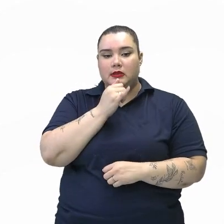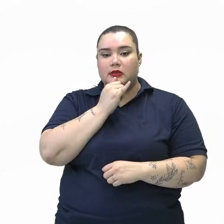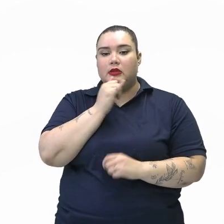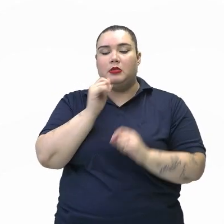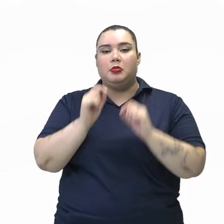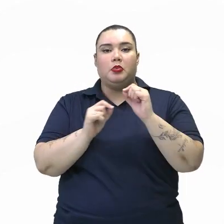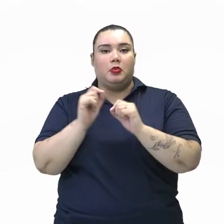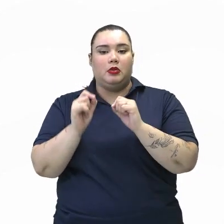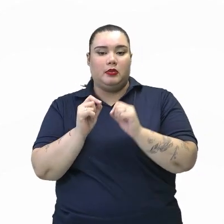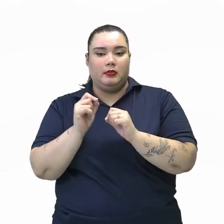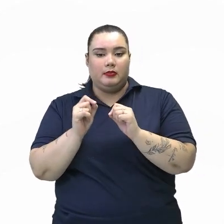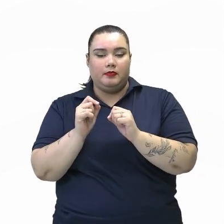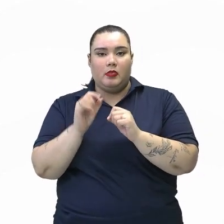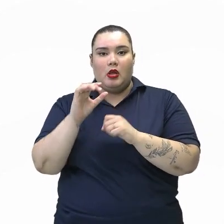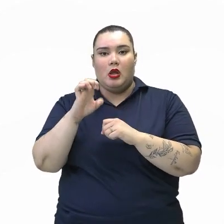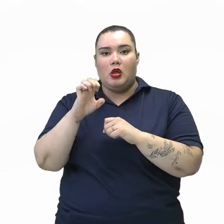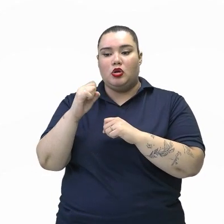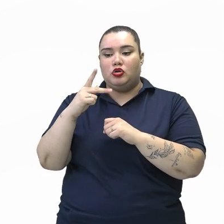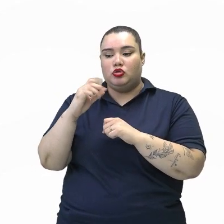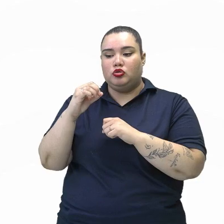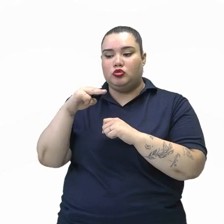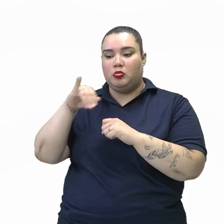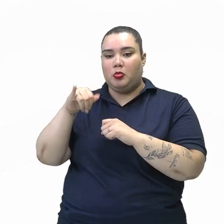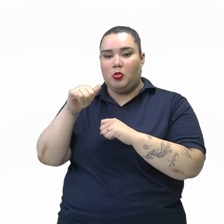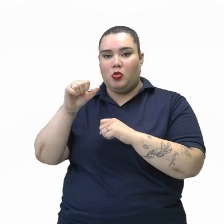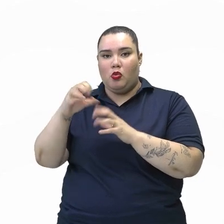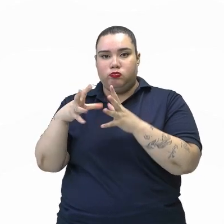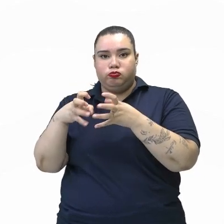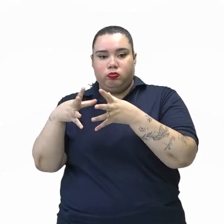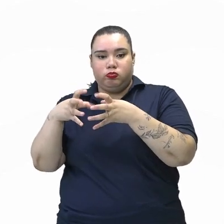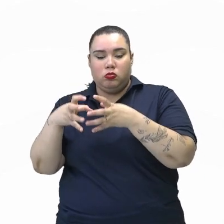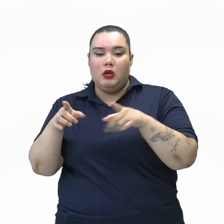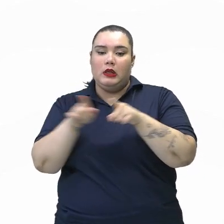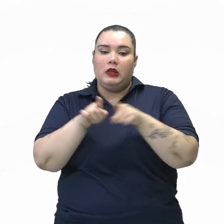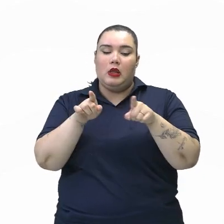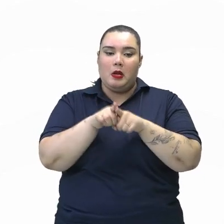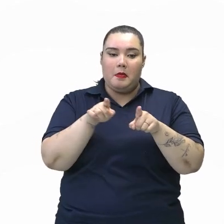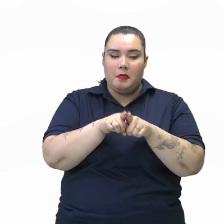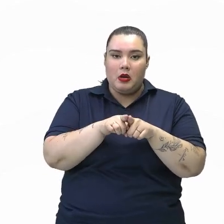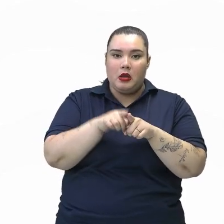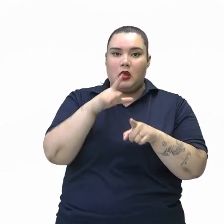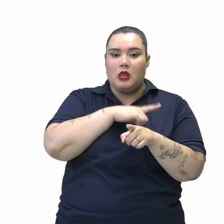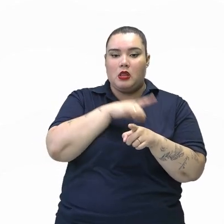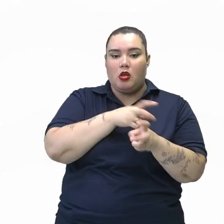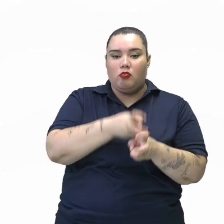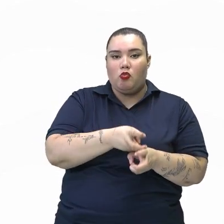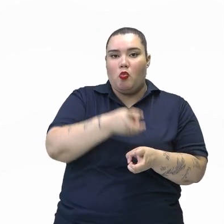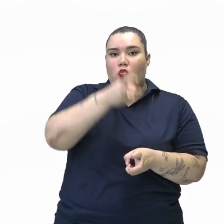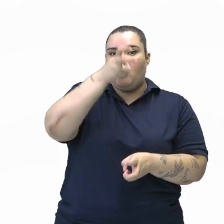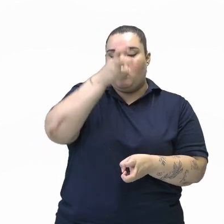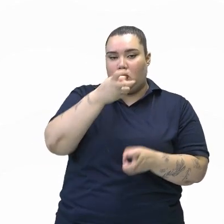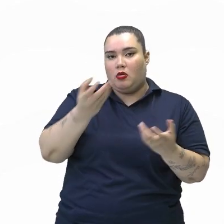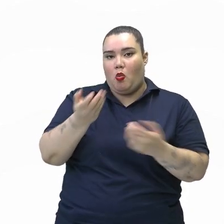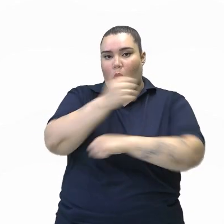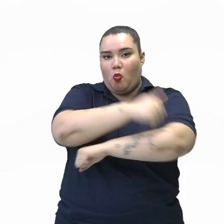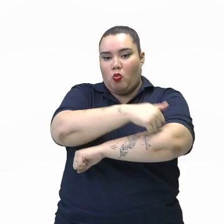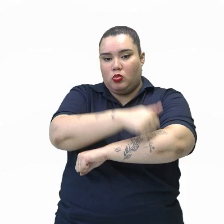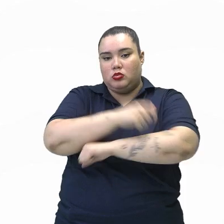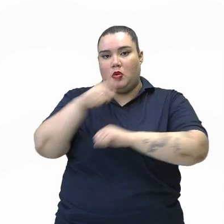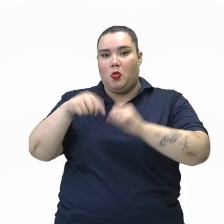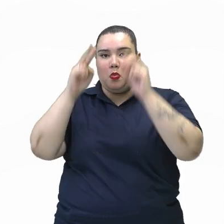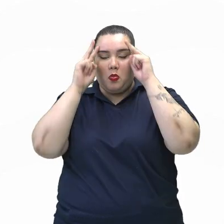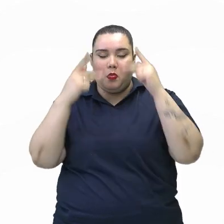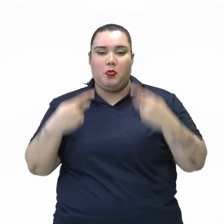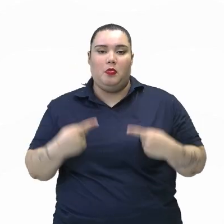vértebras, como as esponjas, até os vertebrados, como os seres humanos. Então, nós temos aí